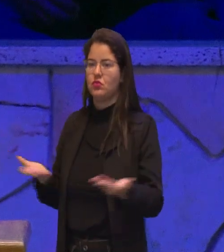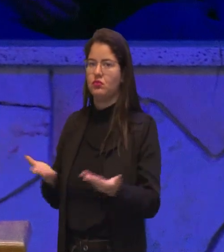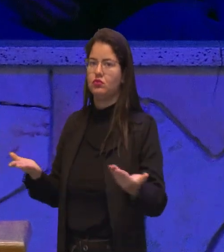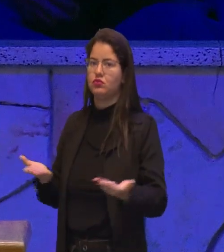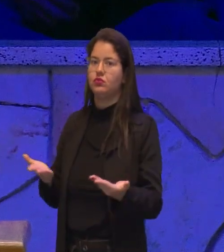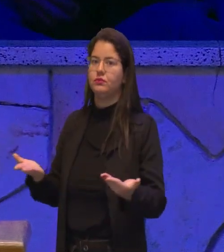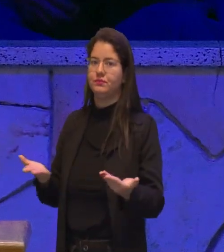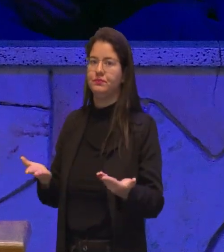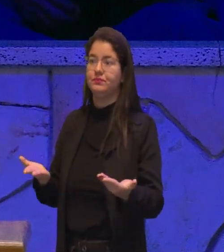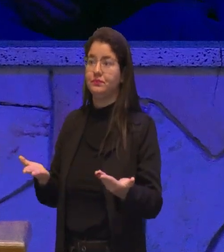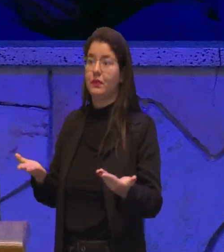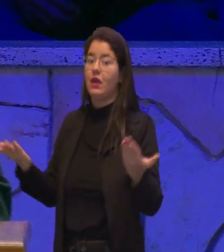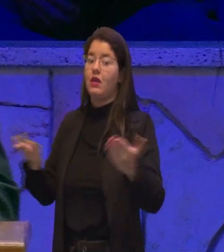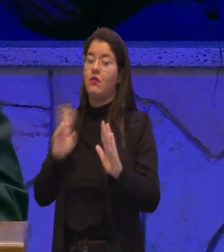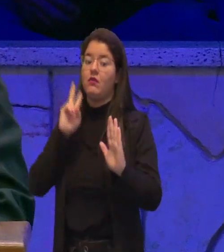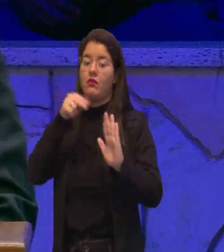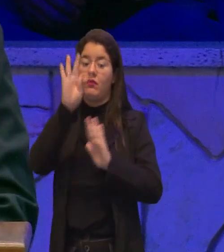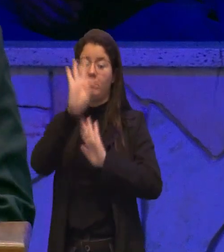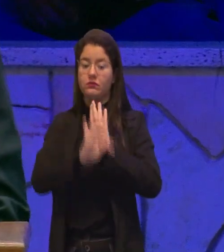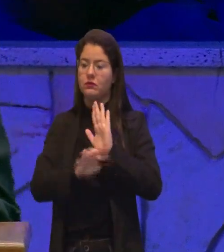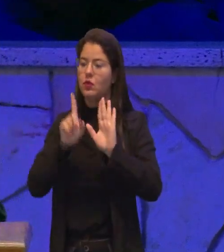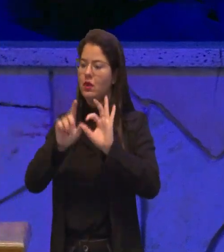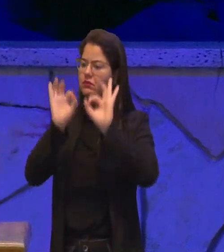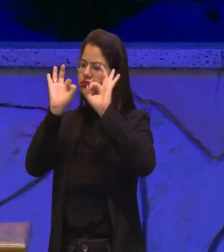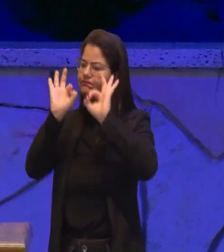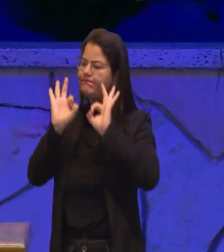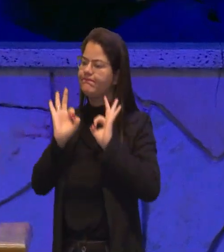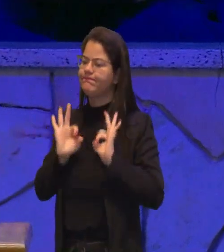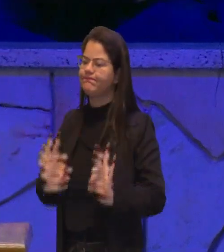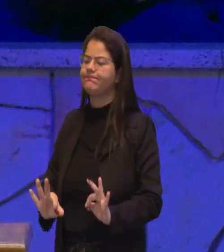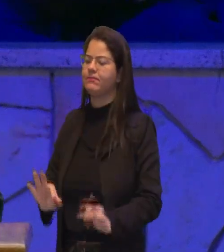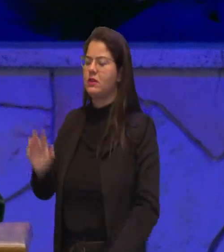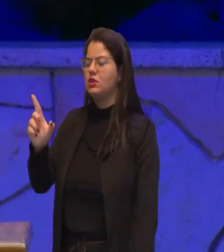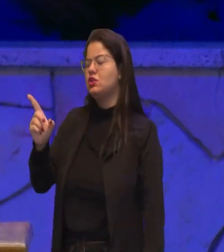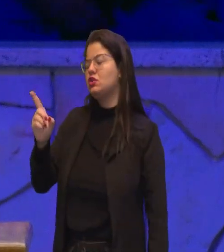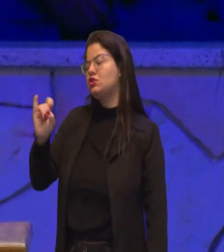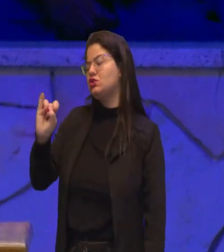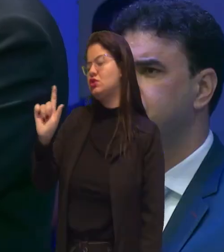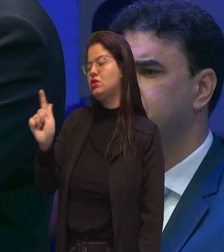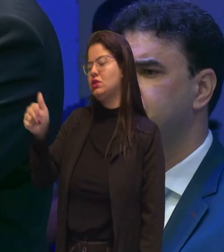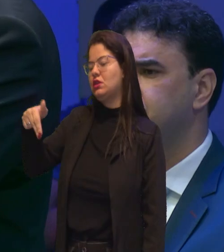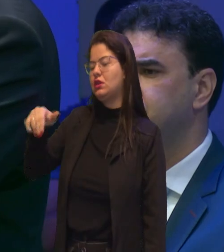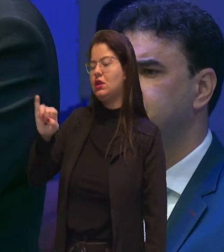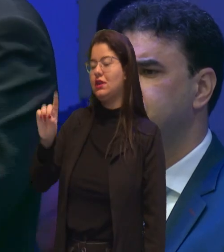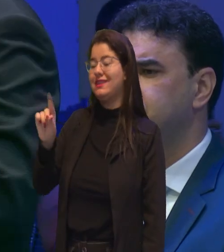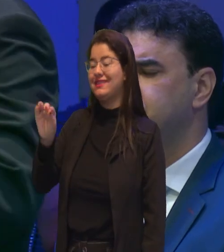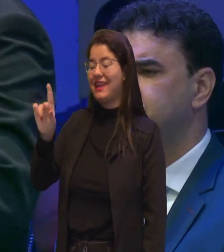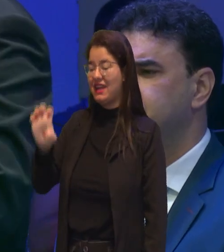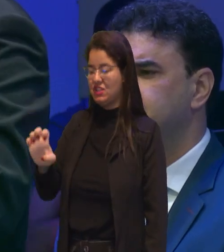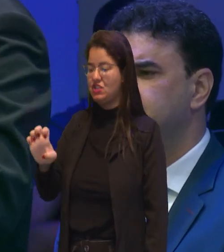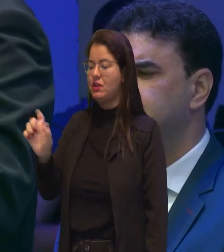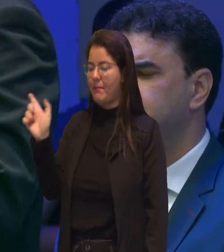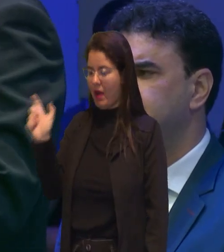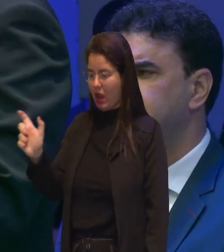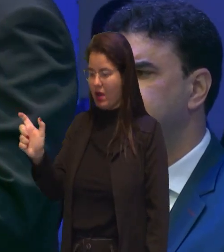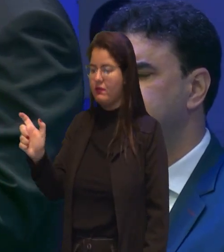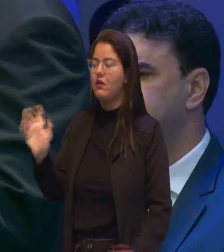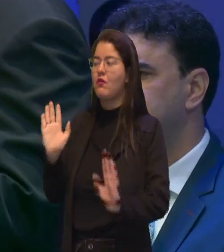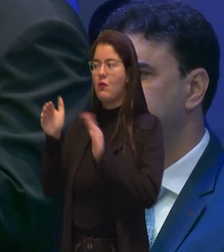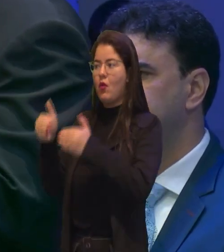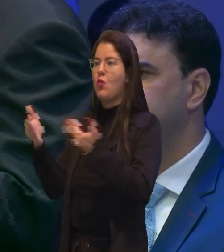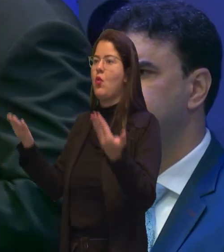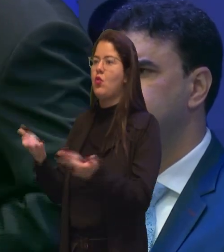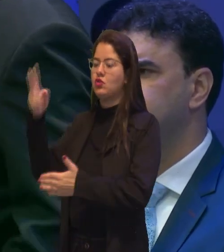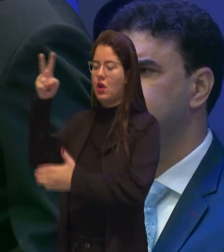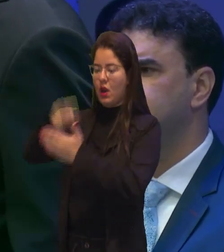nós encontramos aqui no texto, com dignidade, é o recorte que eu faço destes versos da leitura.